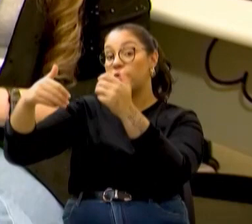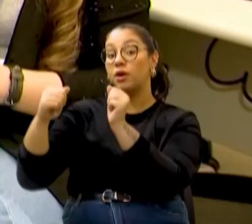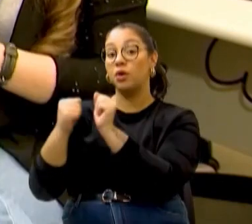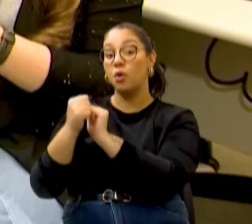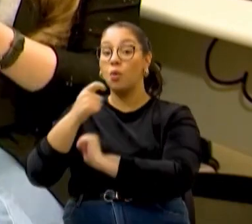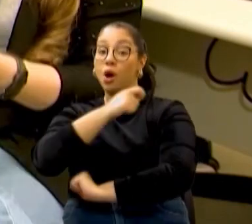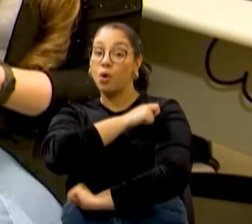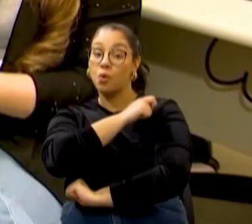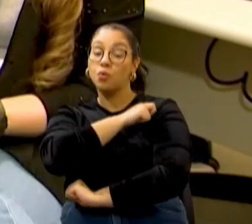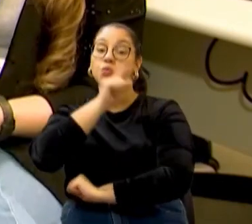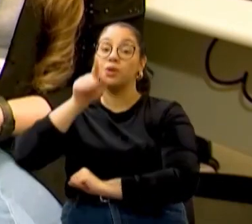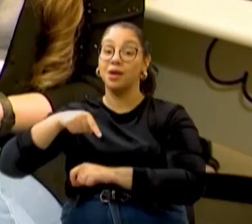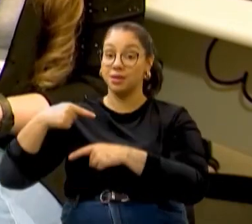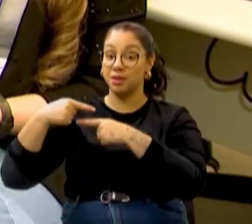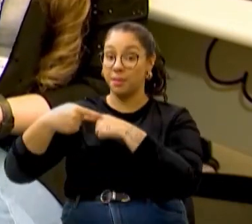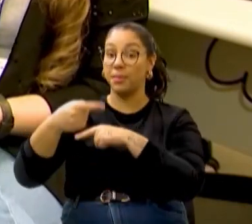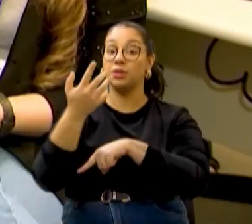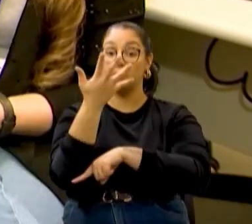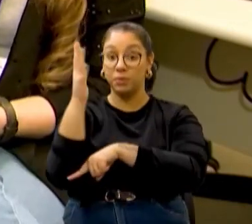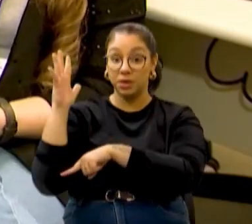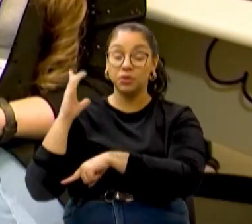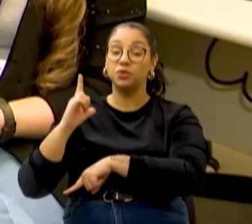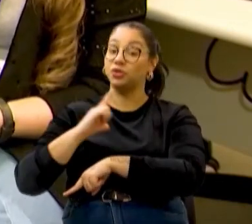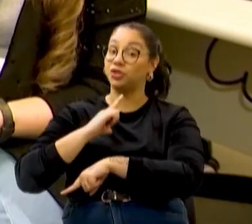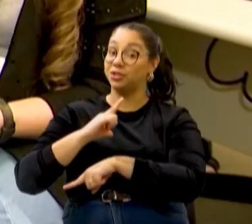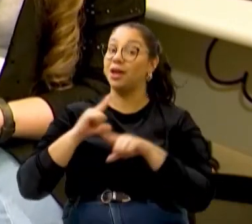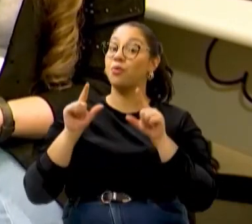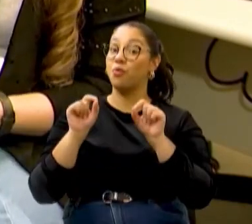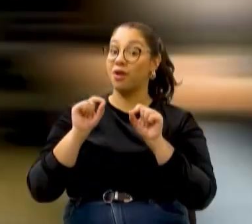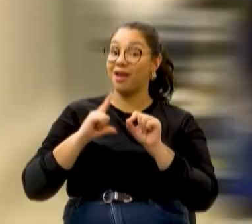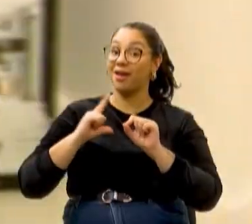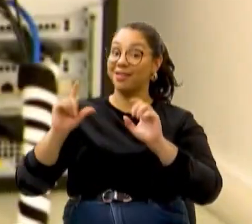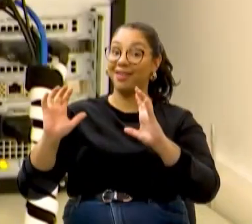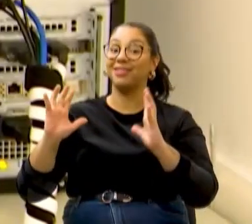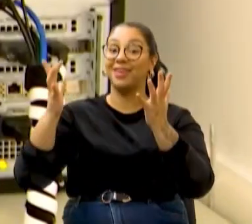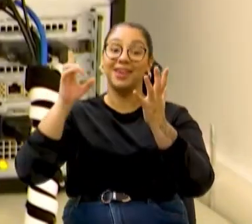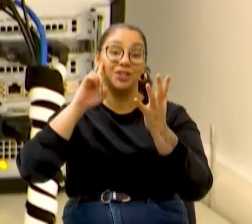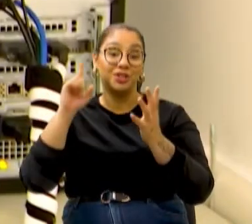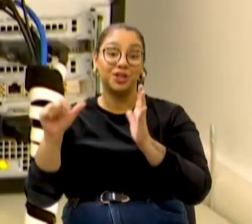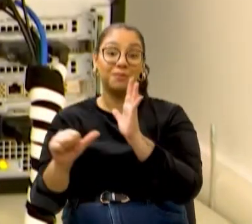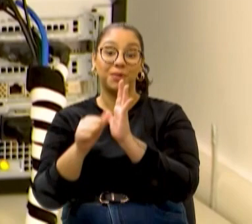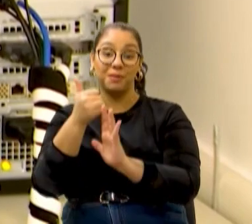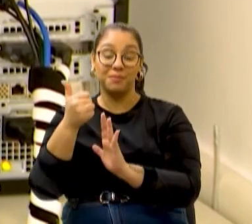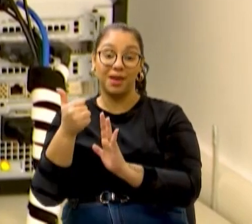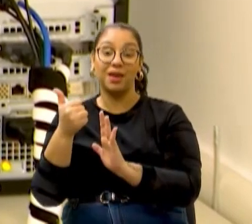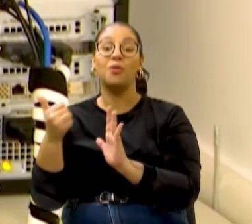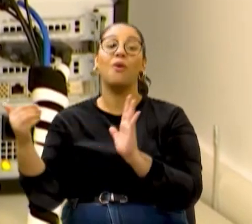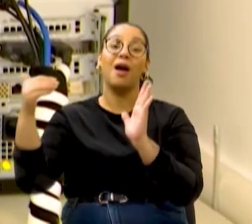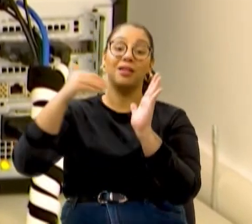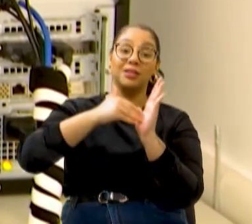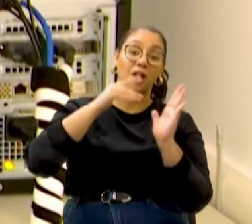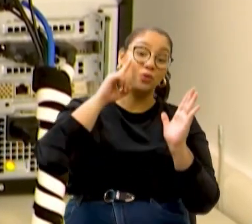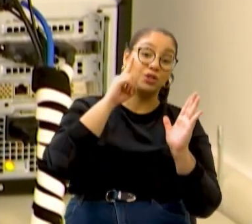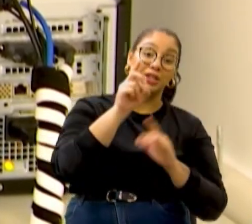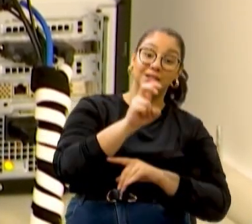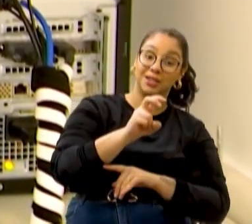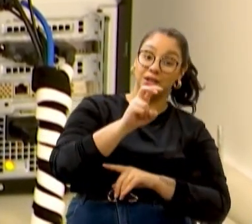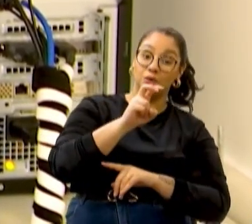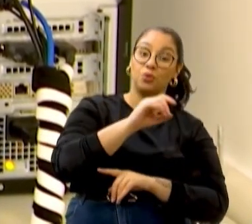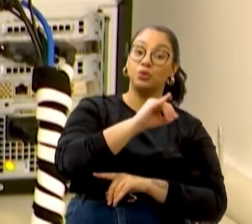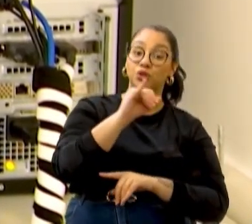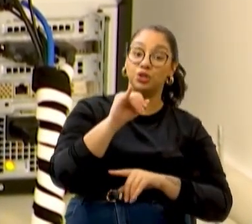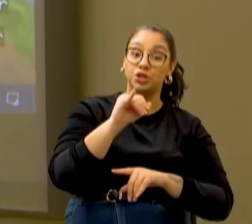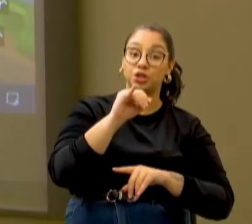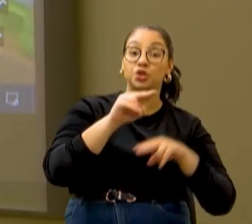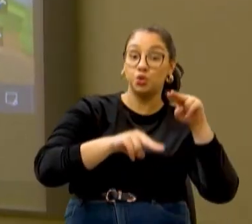um projeto que a gente está desenvolvendo com os alunos para semana do meio ambiente que nós vamos Então celebrados dia primeiro ao dia 5